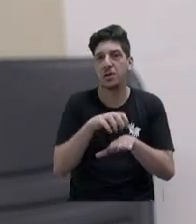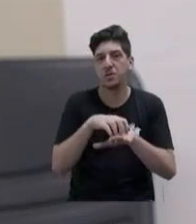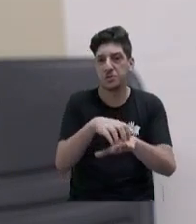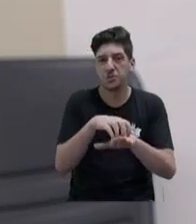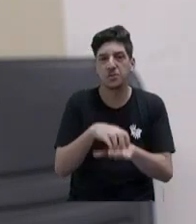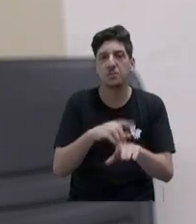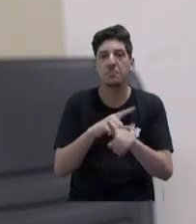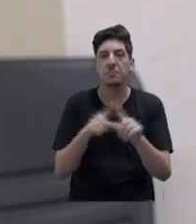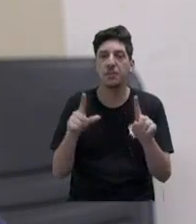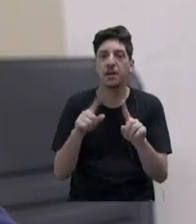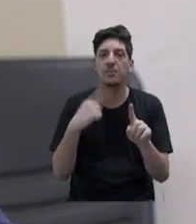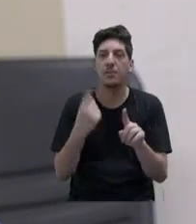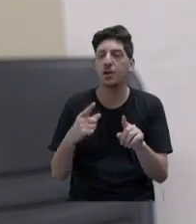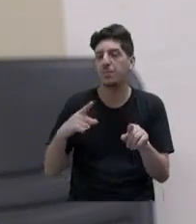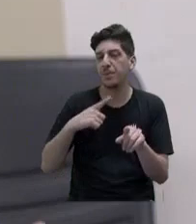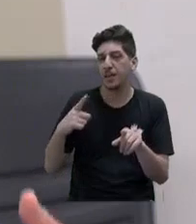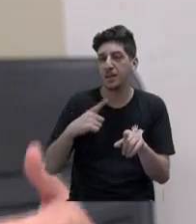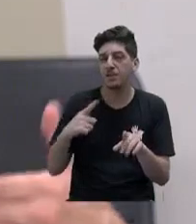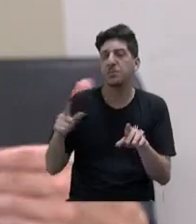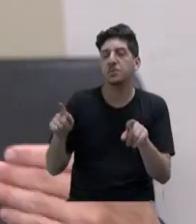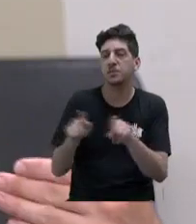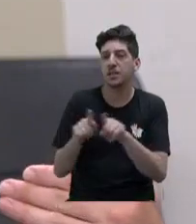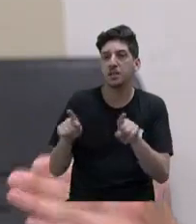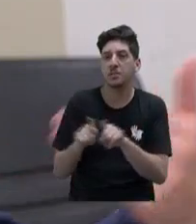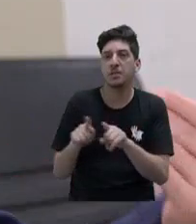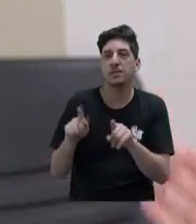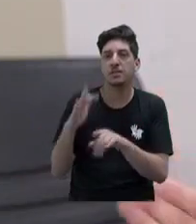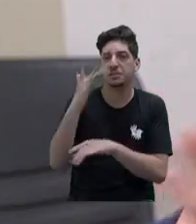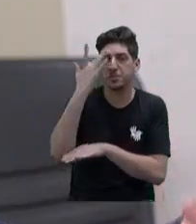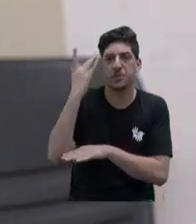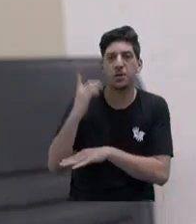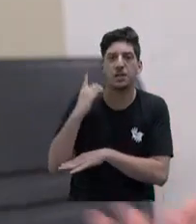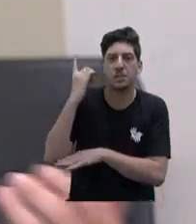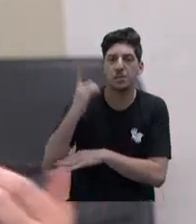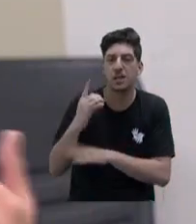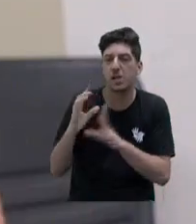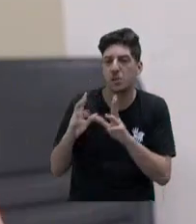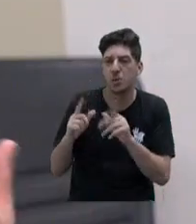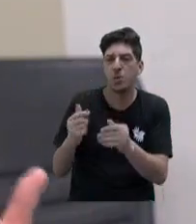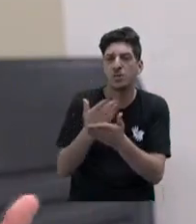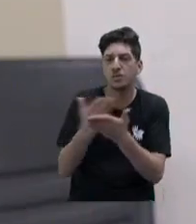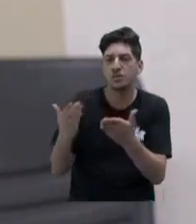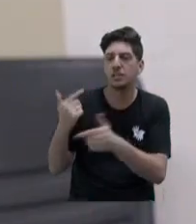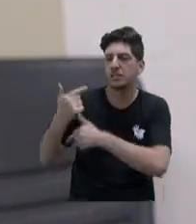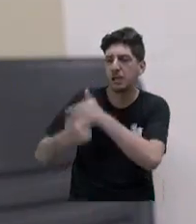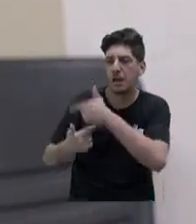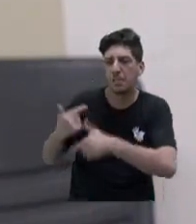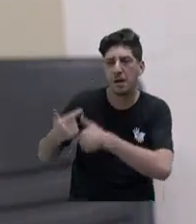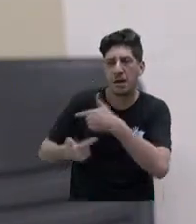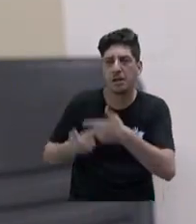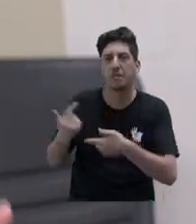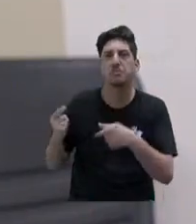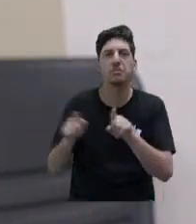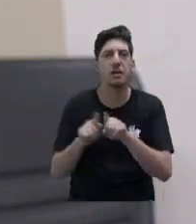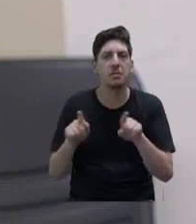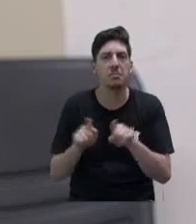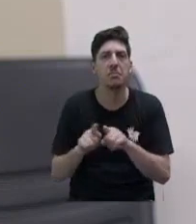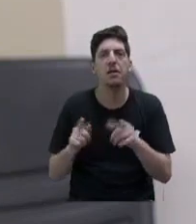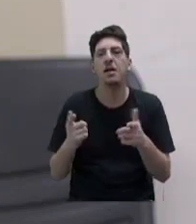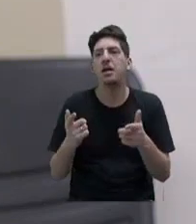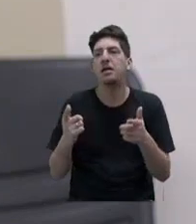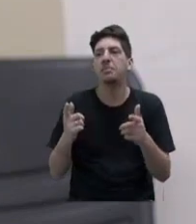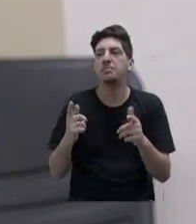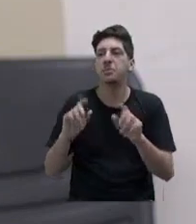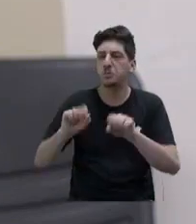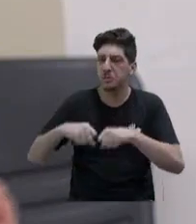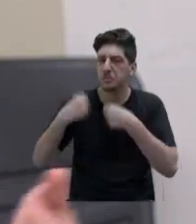mas temos também os deputados, todo mundo, vocês trabalhando de uma forma muito, muito bonita no Estado